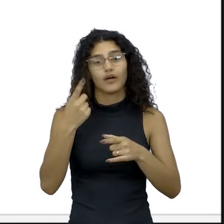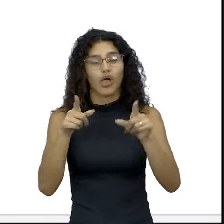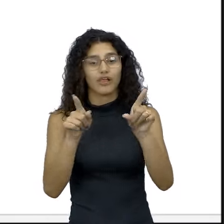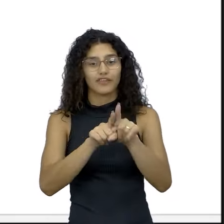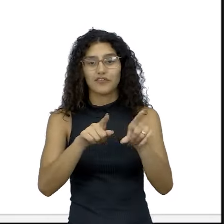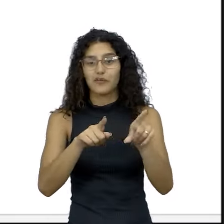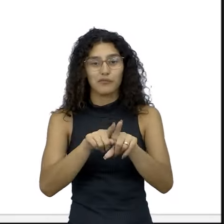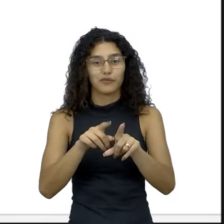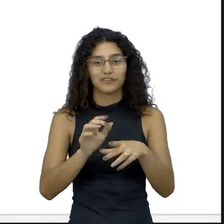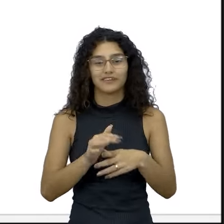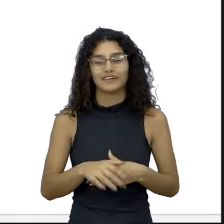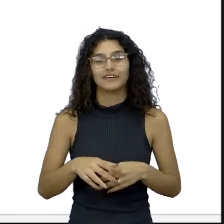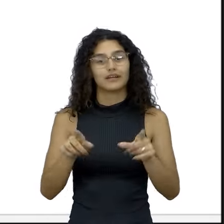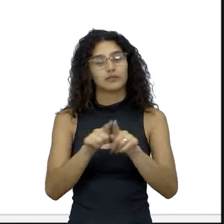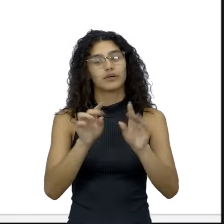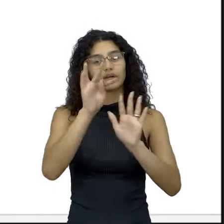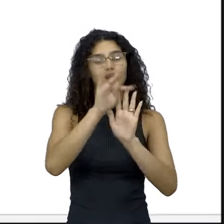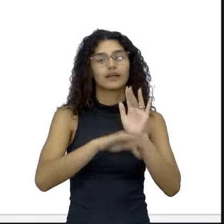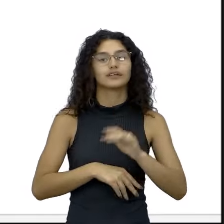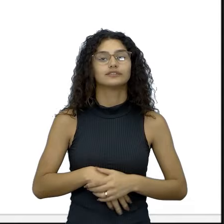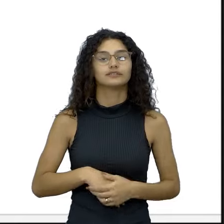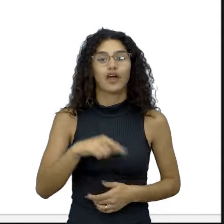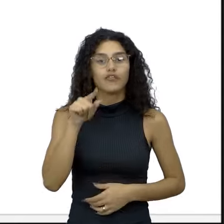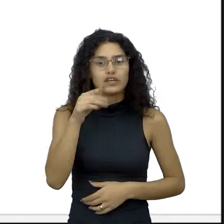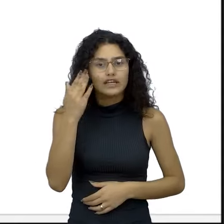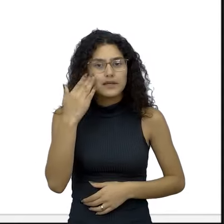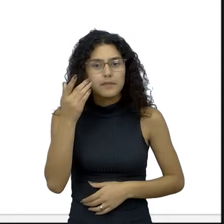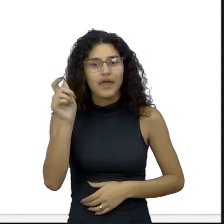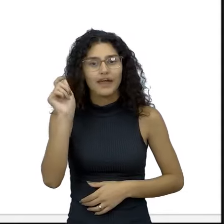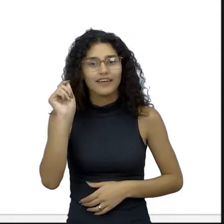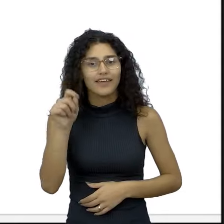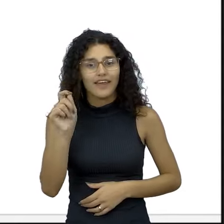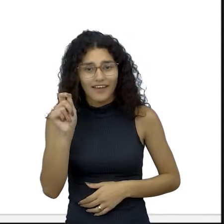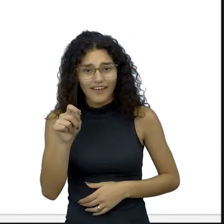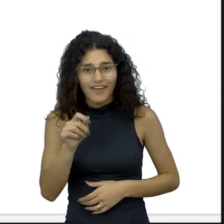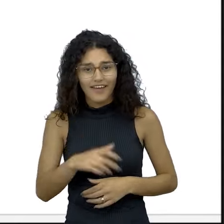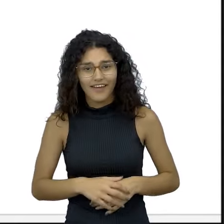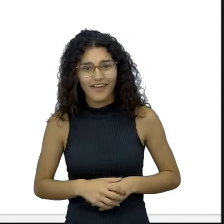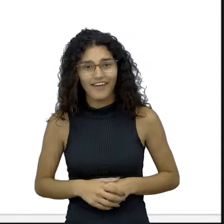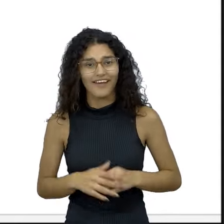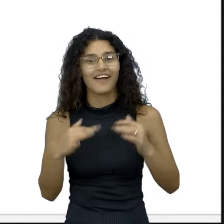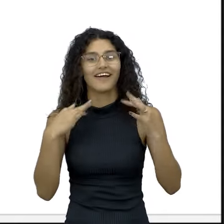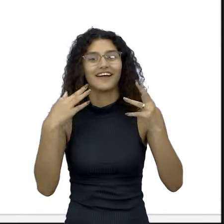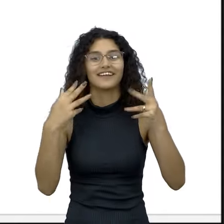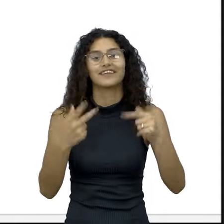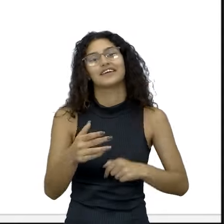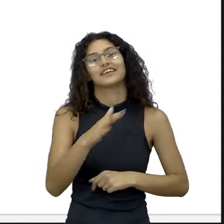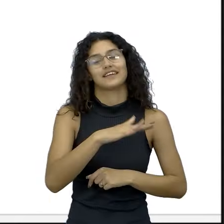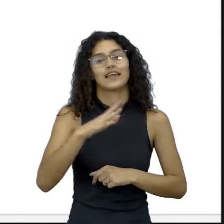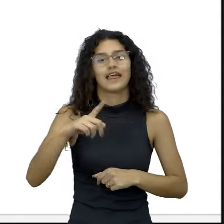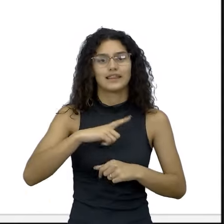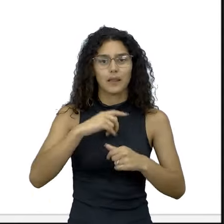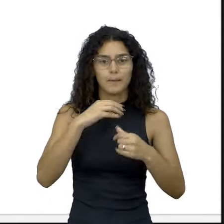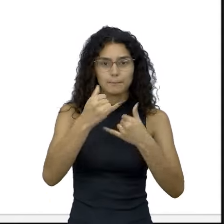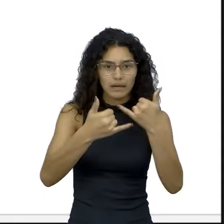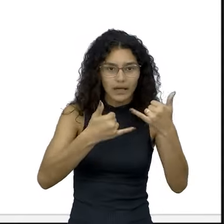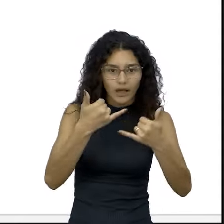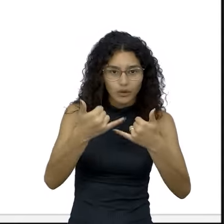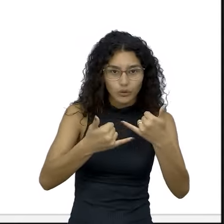também, um outro texto que você sabia que nem todas as crianças têm